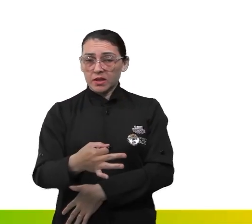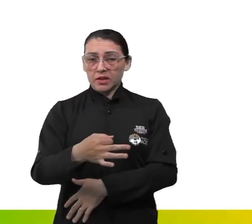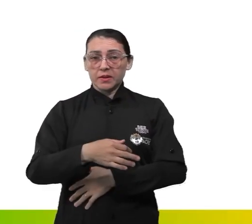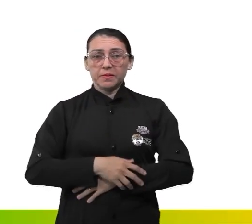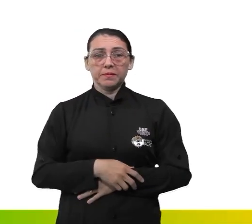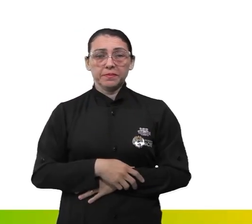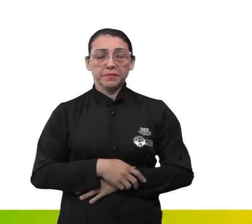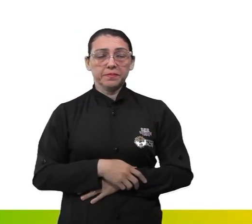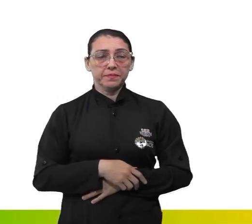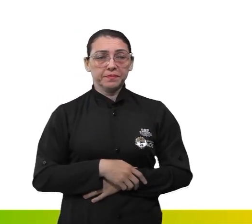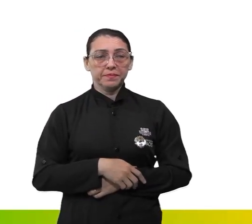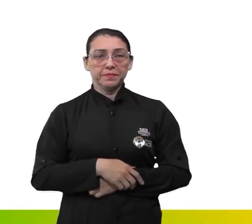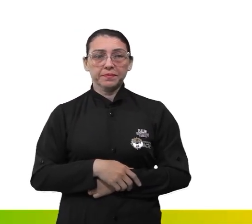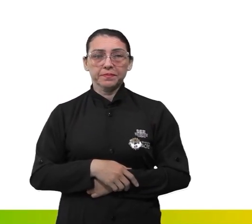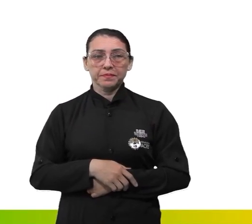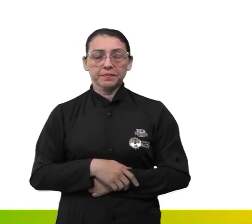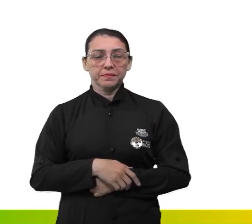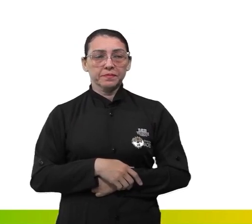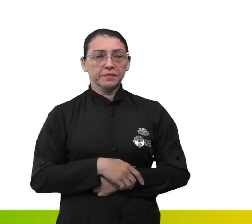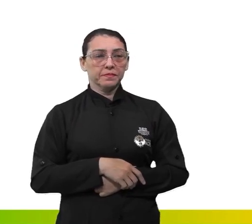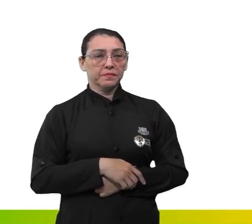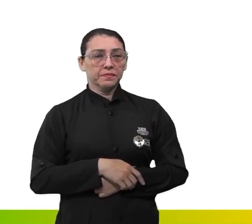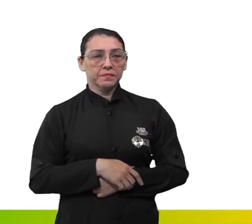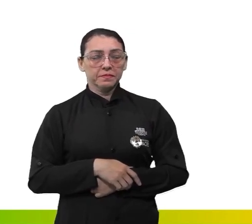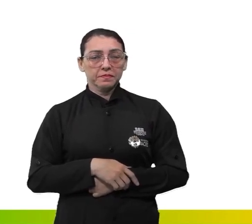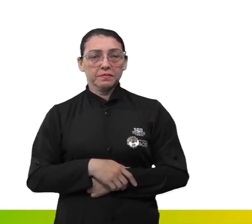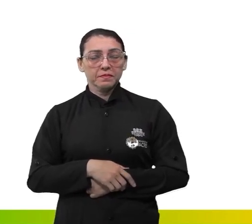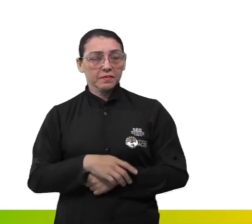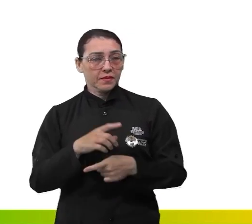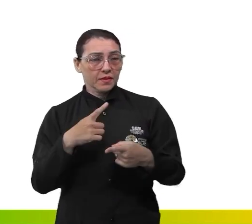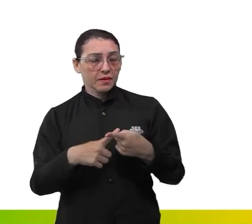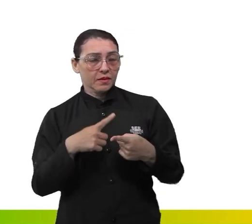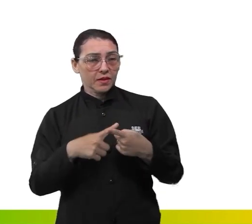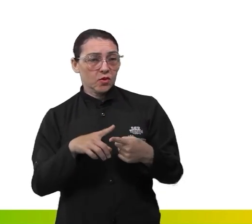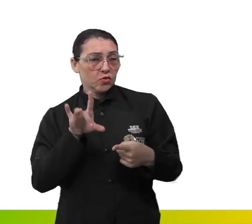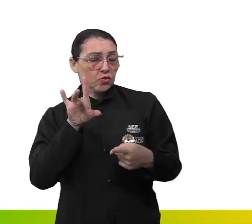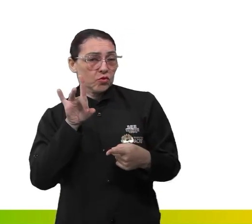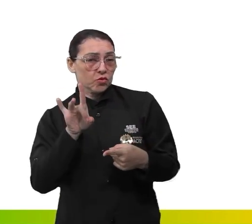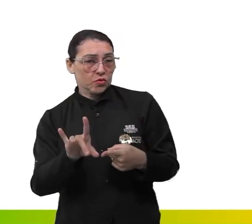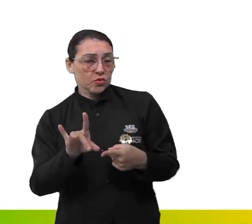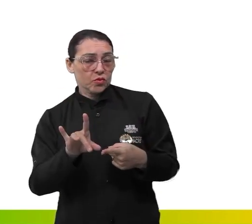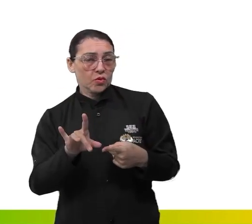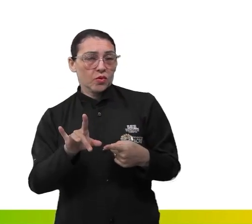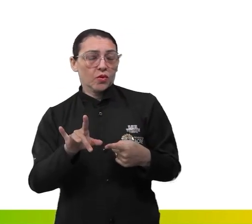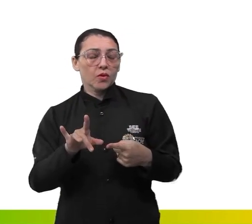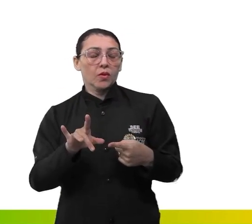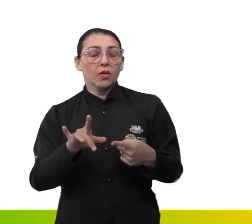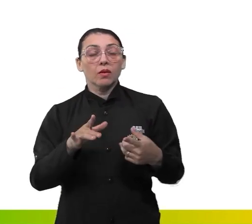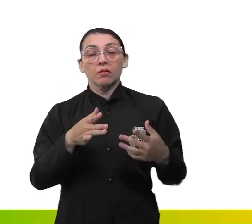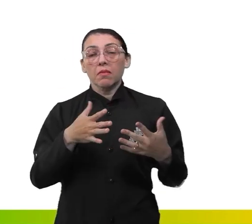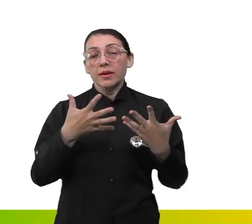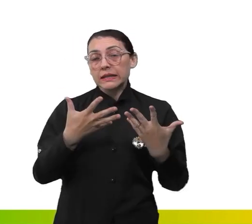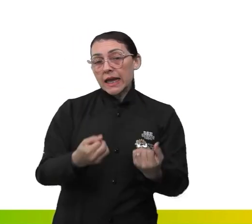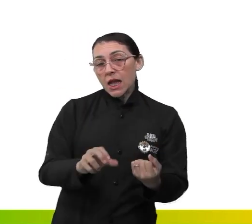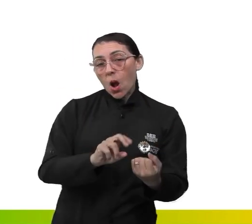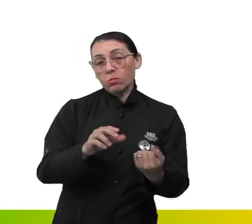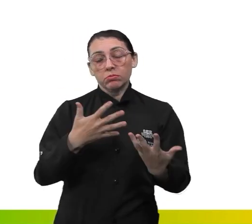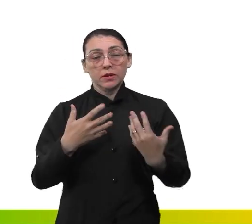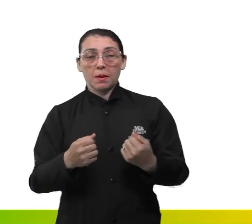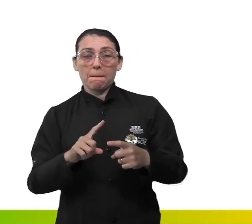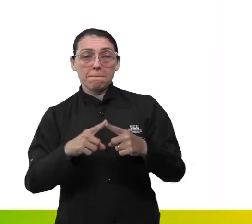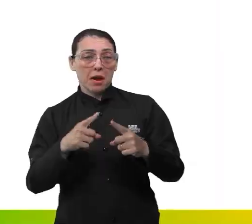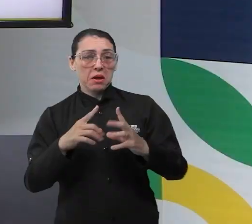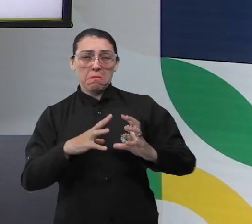Nesse caso também não é a nossa resposta, até porque elas somente estão discordando, mas não